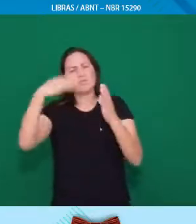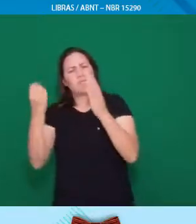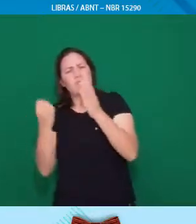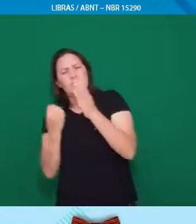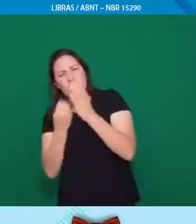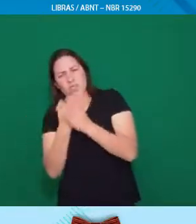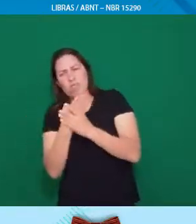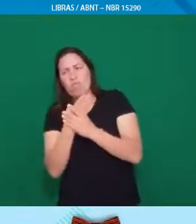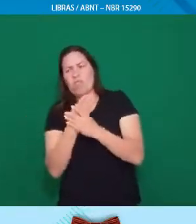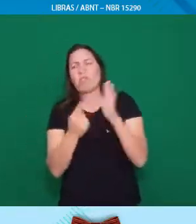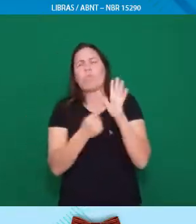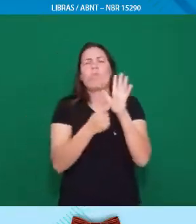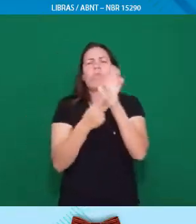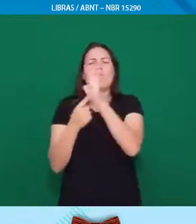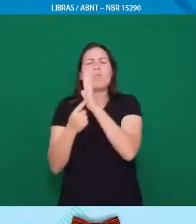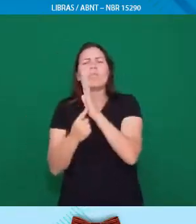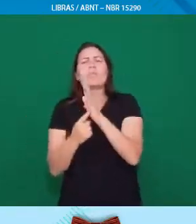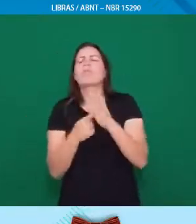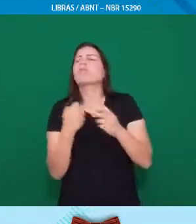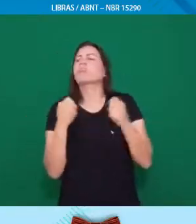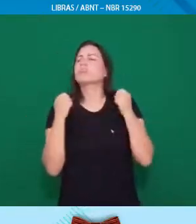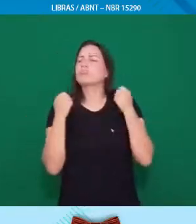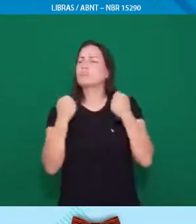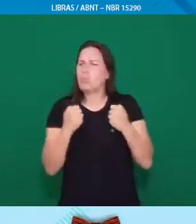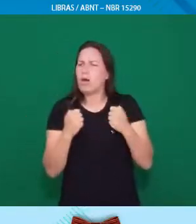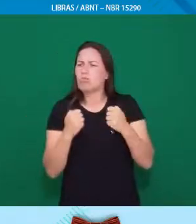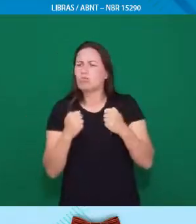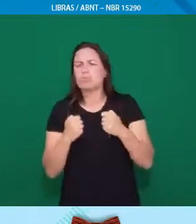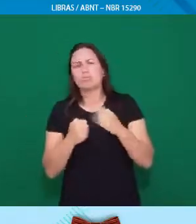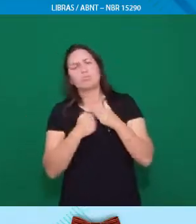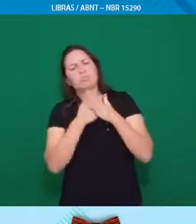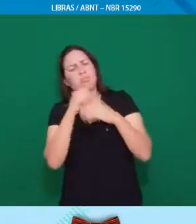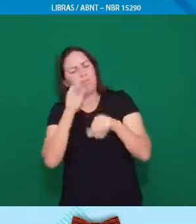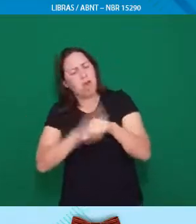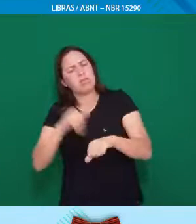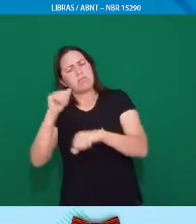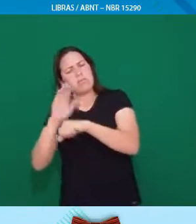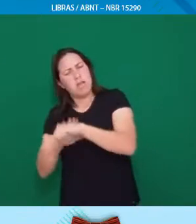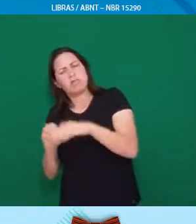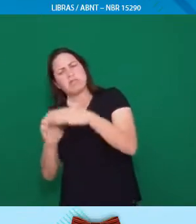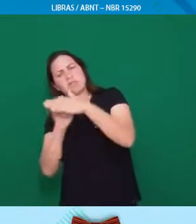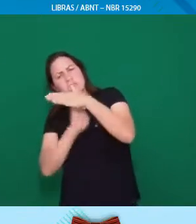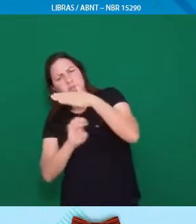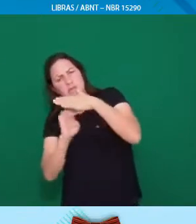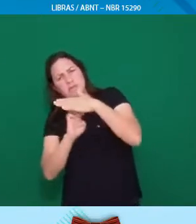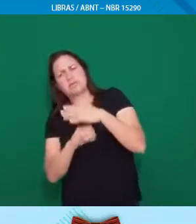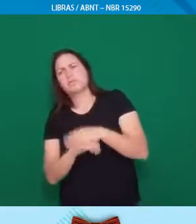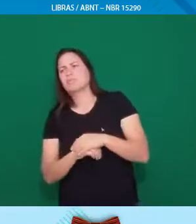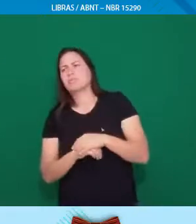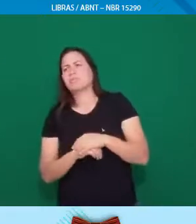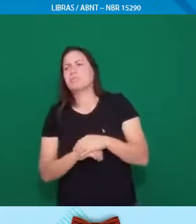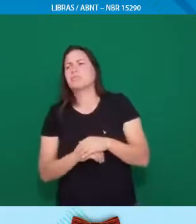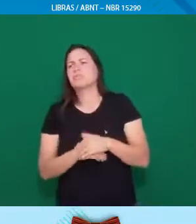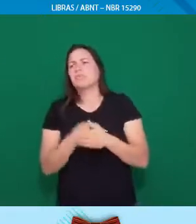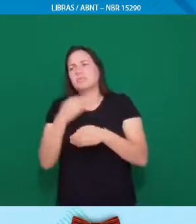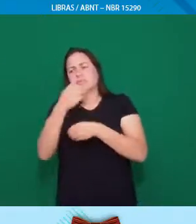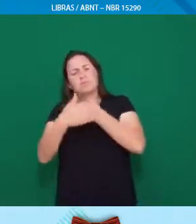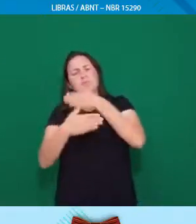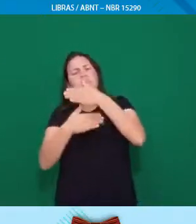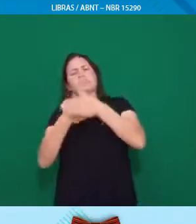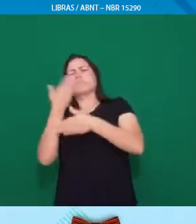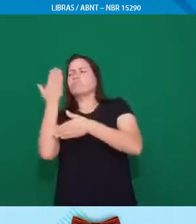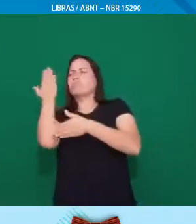a cuca fez porque mostrou que nós camponovense poderíamos fazer outras empresas de lá